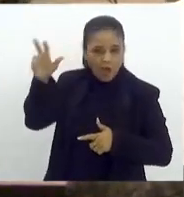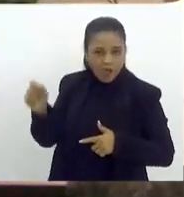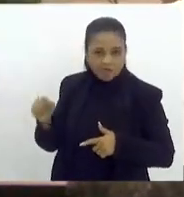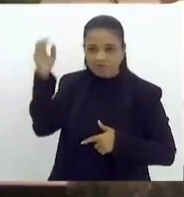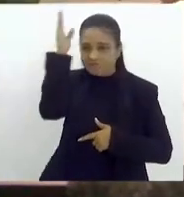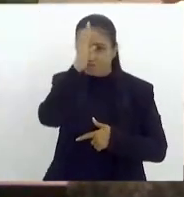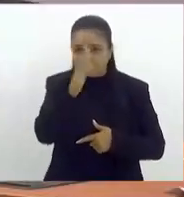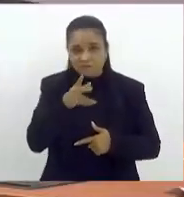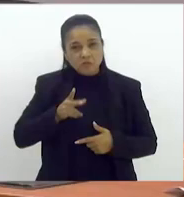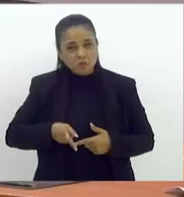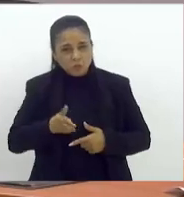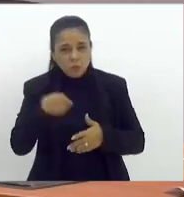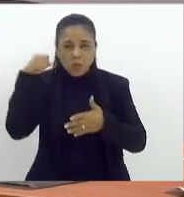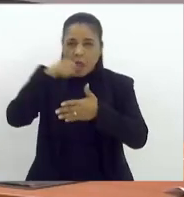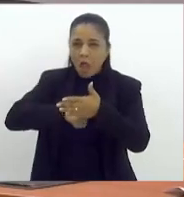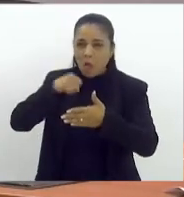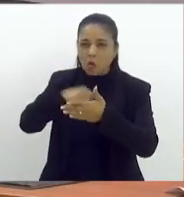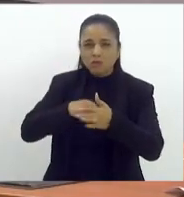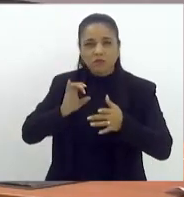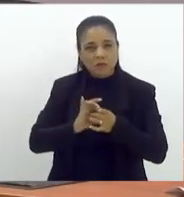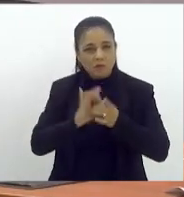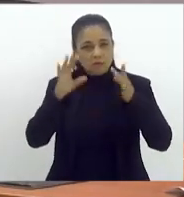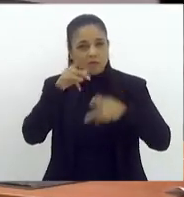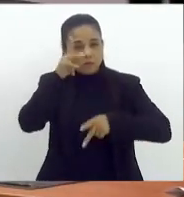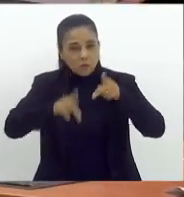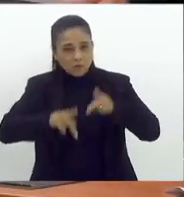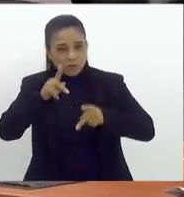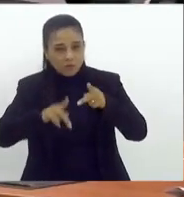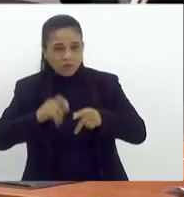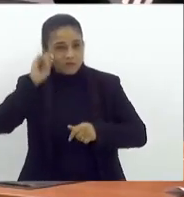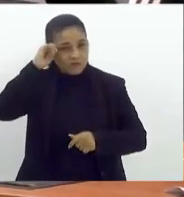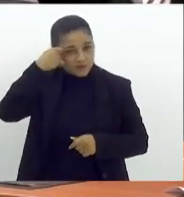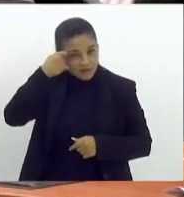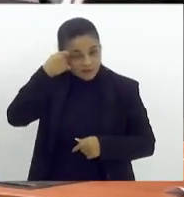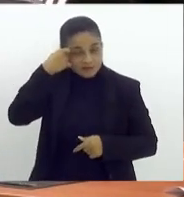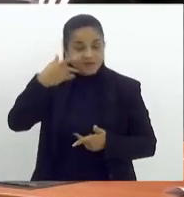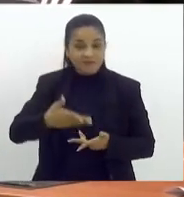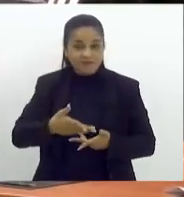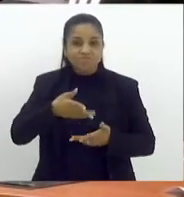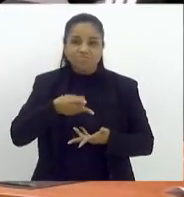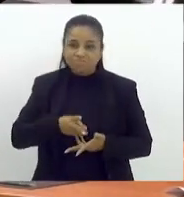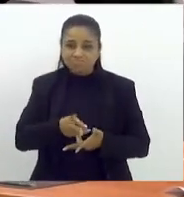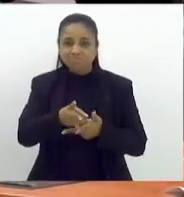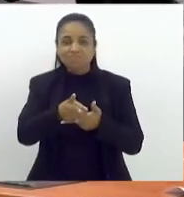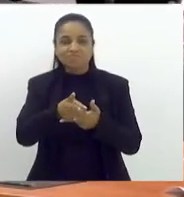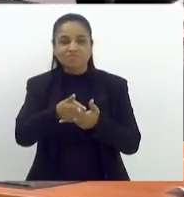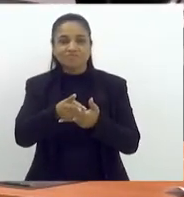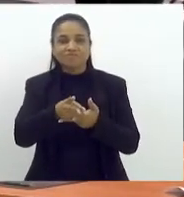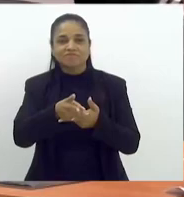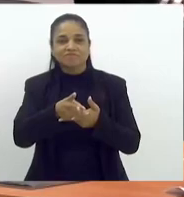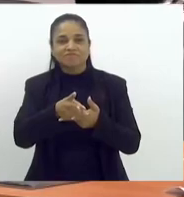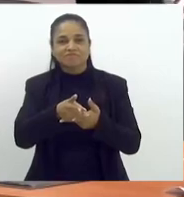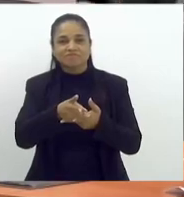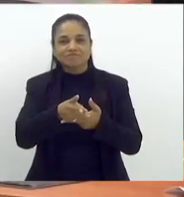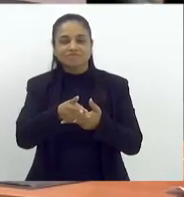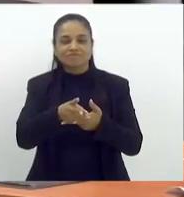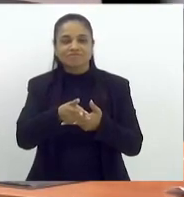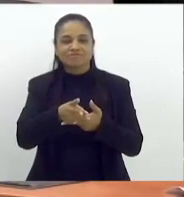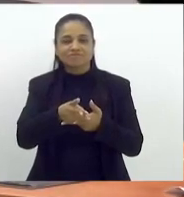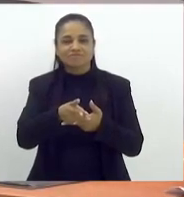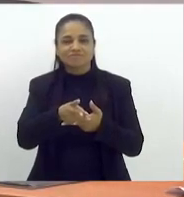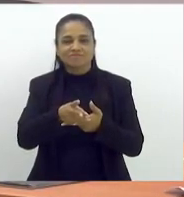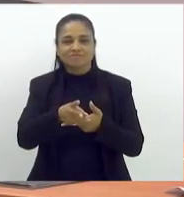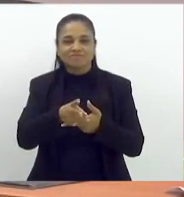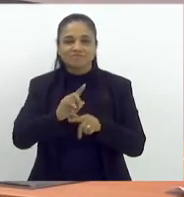dá continuidade pela luta da Liberdade do povo negro então gente continuando aí nós vamos para o nosso